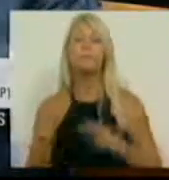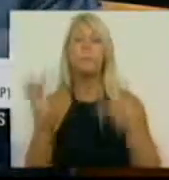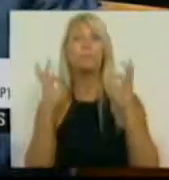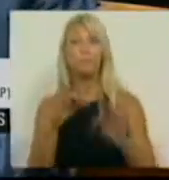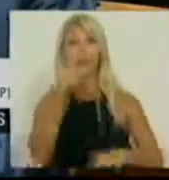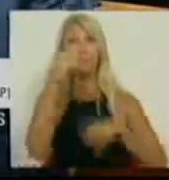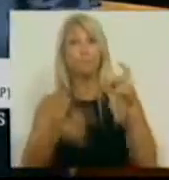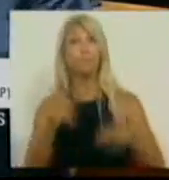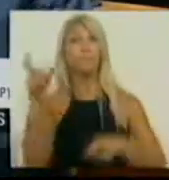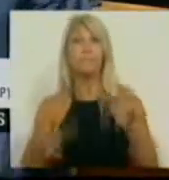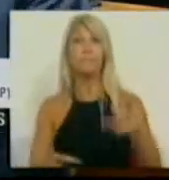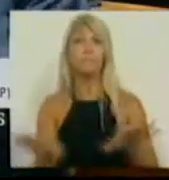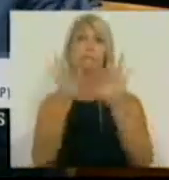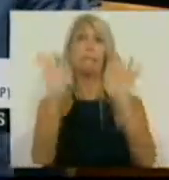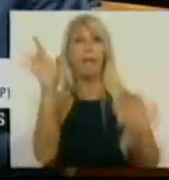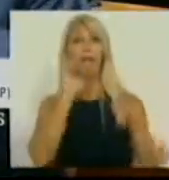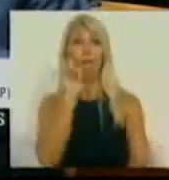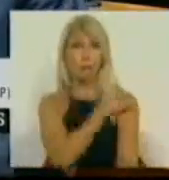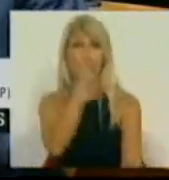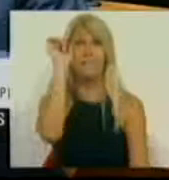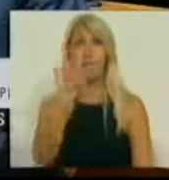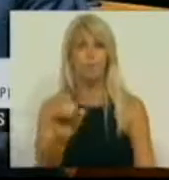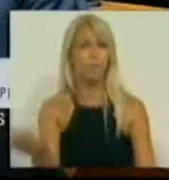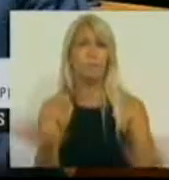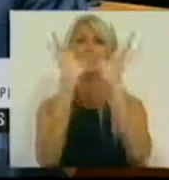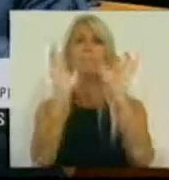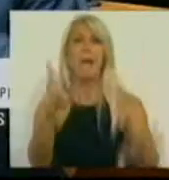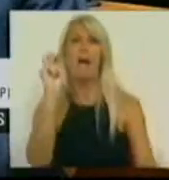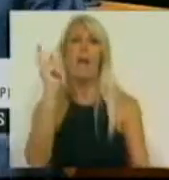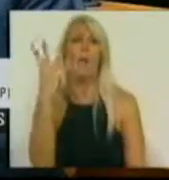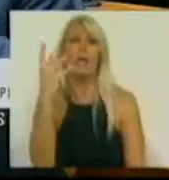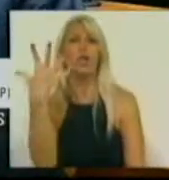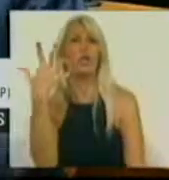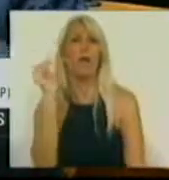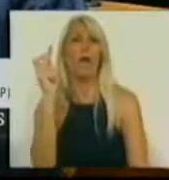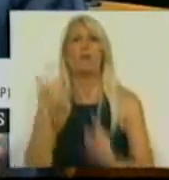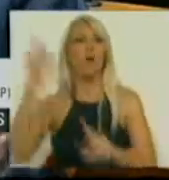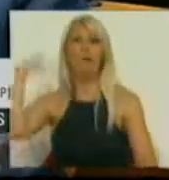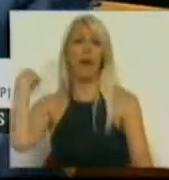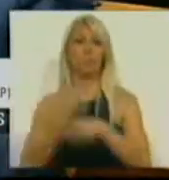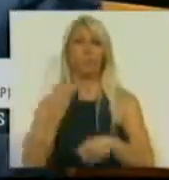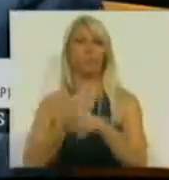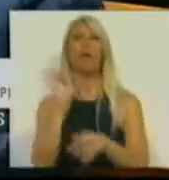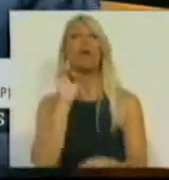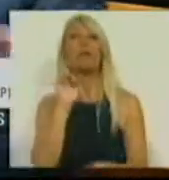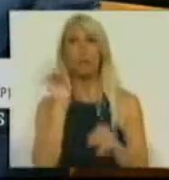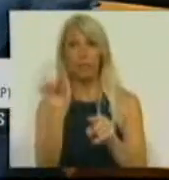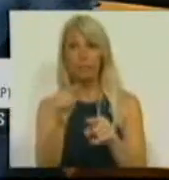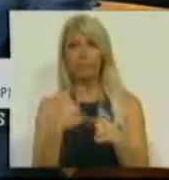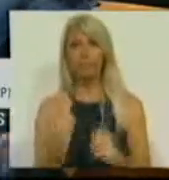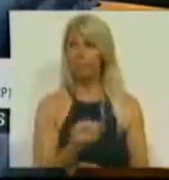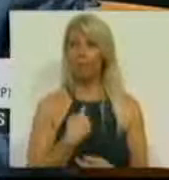se essa propriedade mantivesse o valor de há 4, 5 anos atrás. E isto para nós é inadmissível. E deixe-me